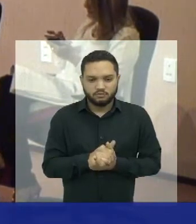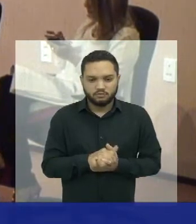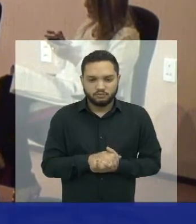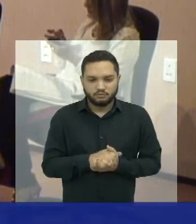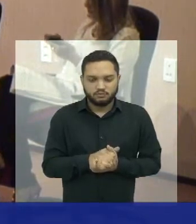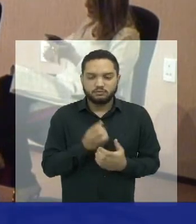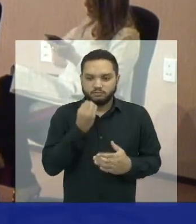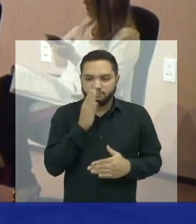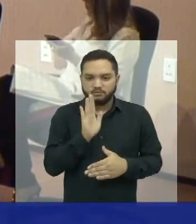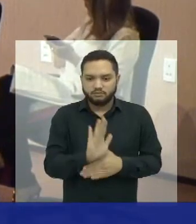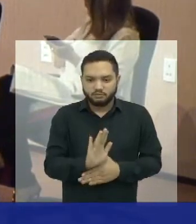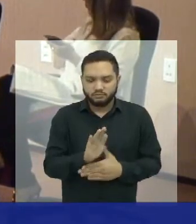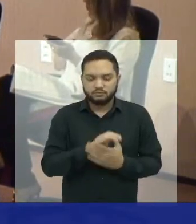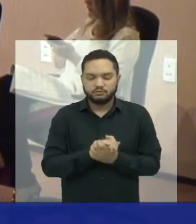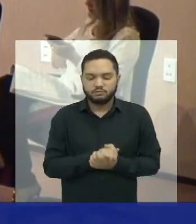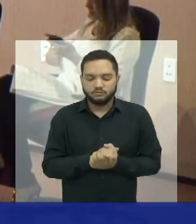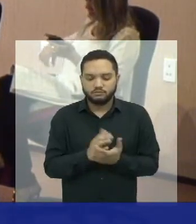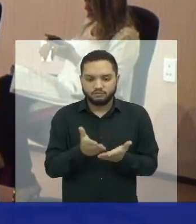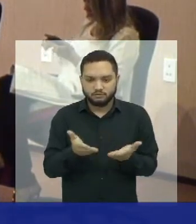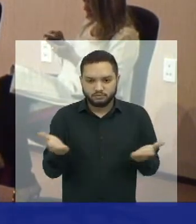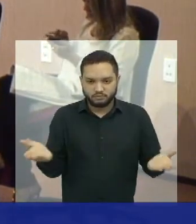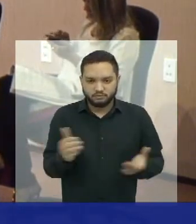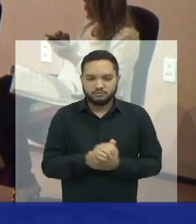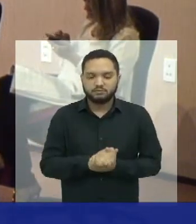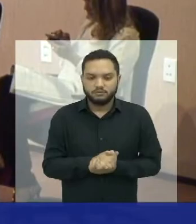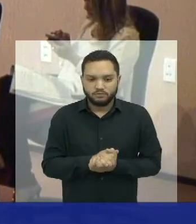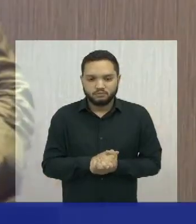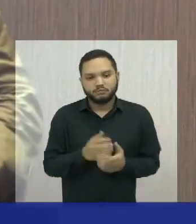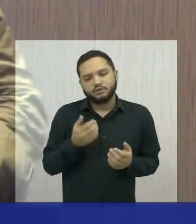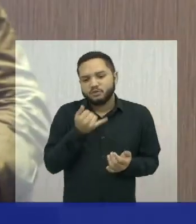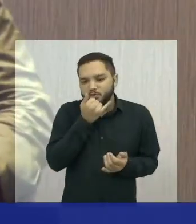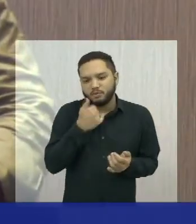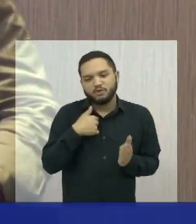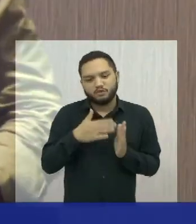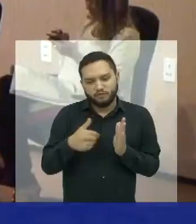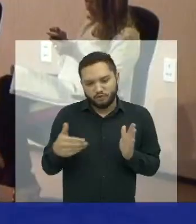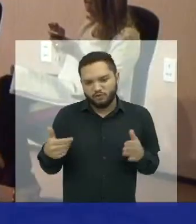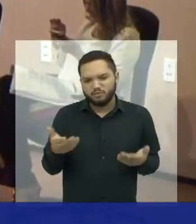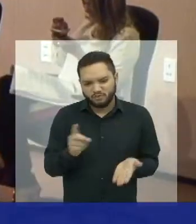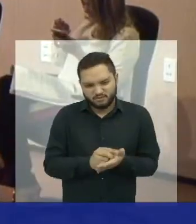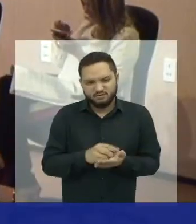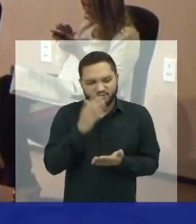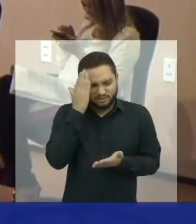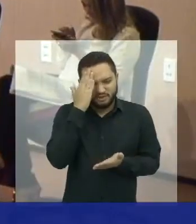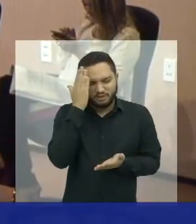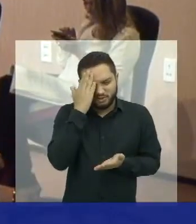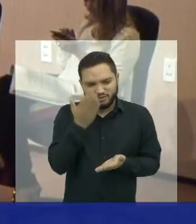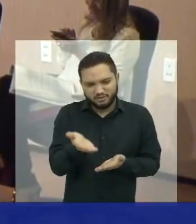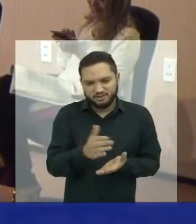Muito boa tarde. É a fome, né, pessoal? Eu entendo, não vou nem pedir para responder de novo,